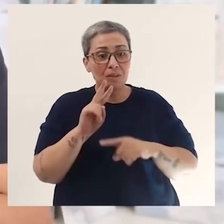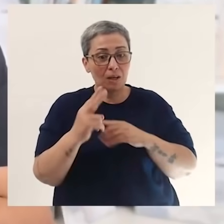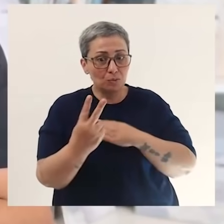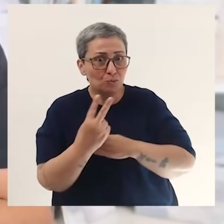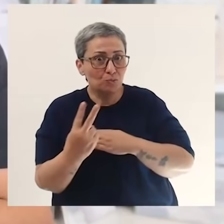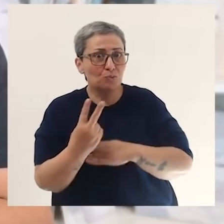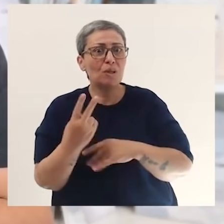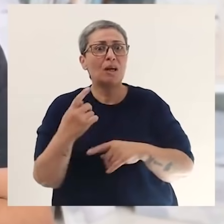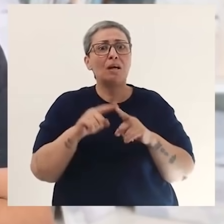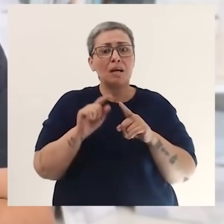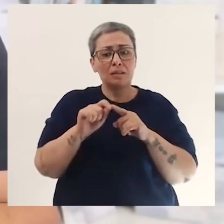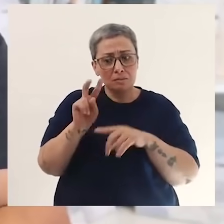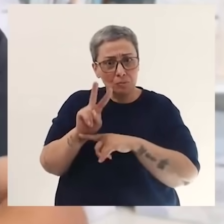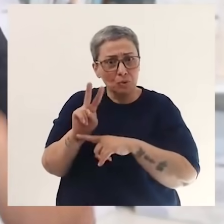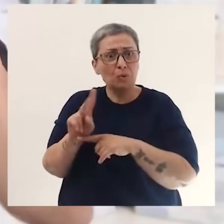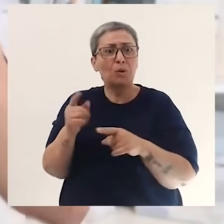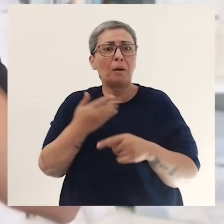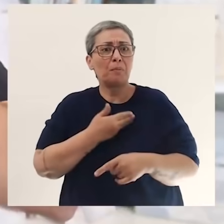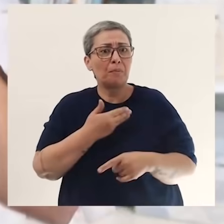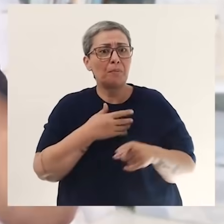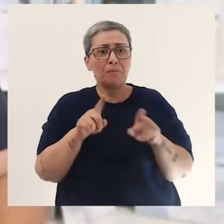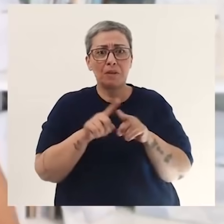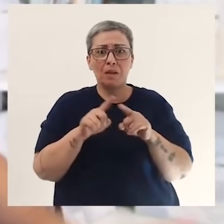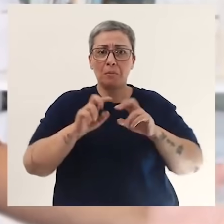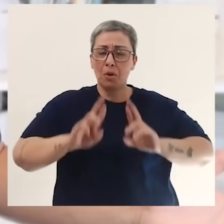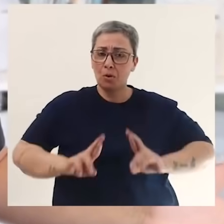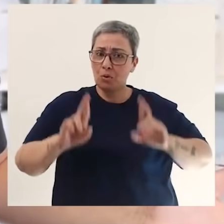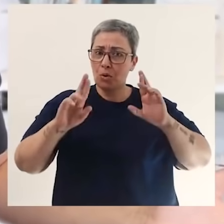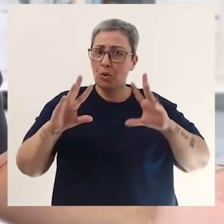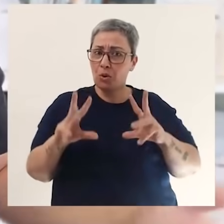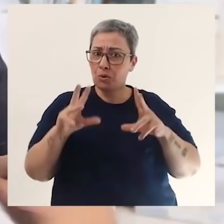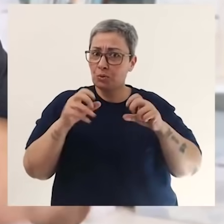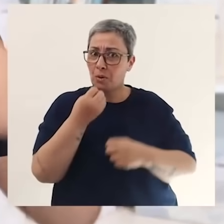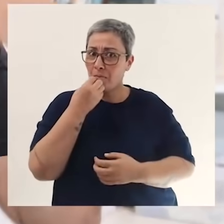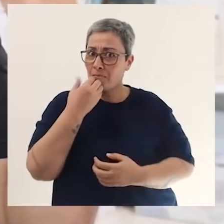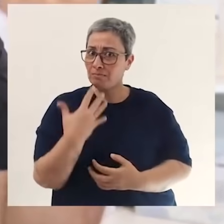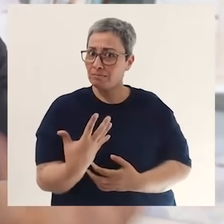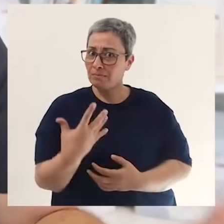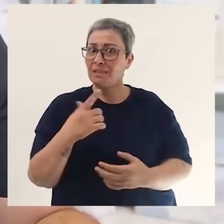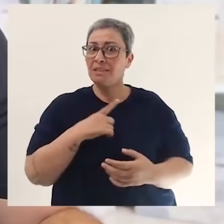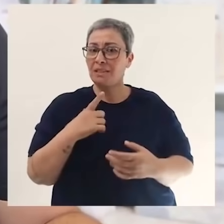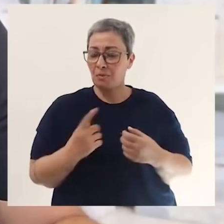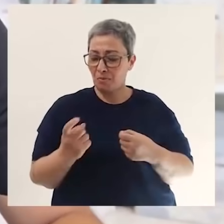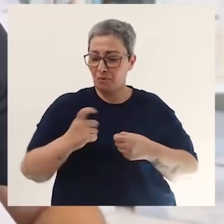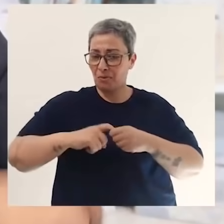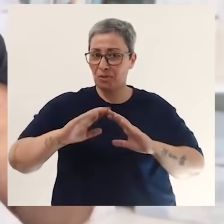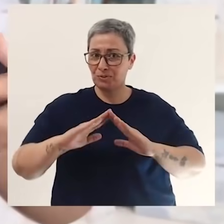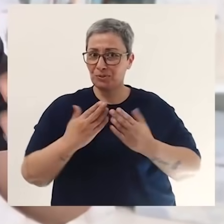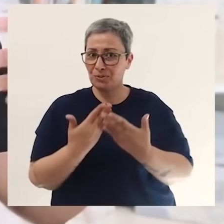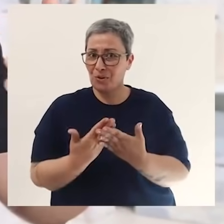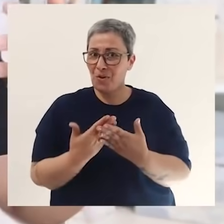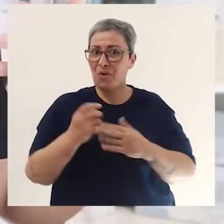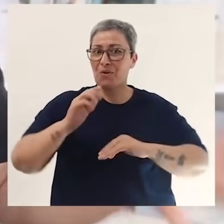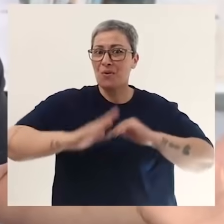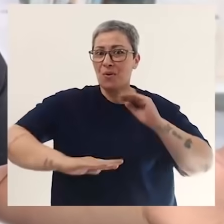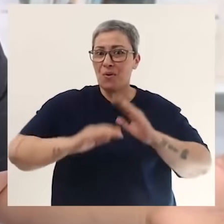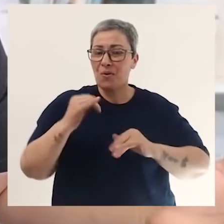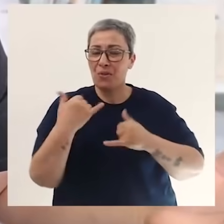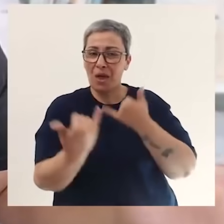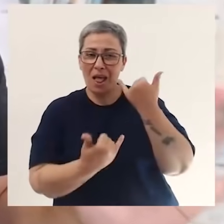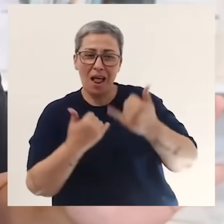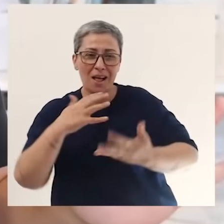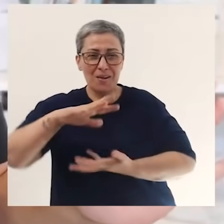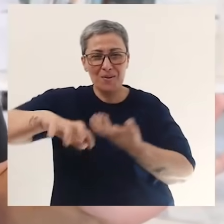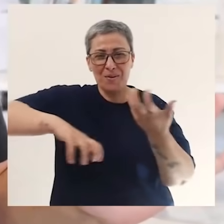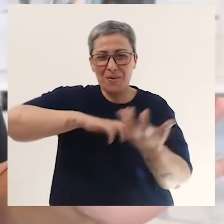cuidar de vocês do coleguinha. Desejo que todos vocês fiquem bem, pra gente voltar pra escola, fazer aquela